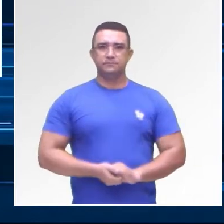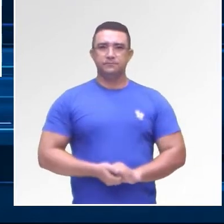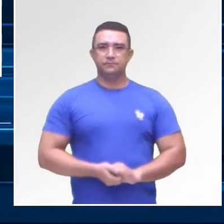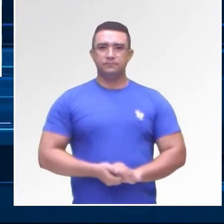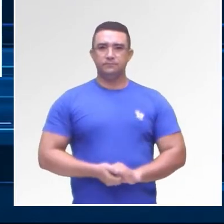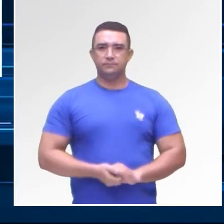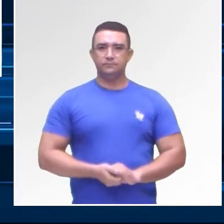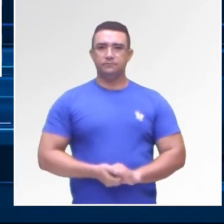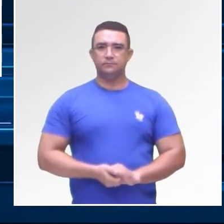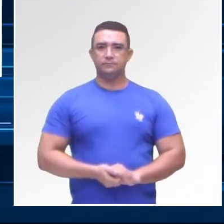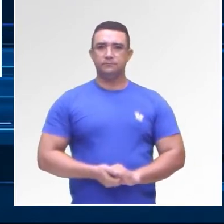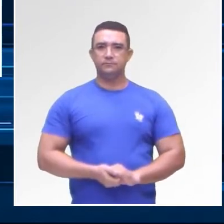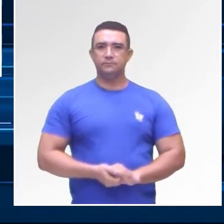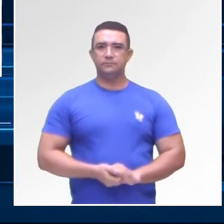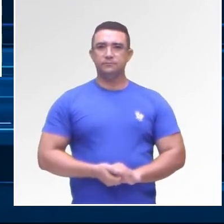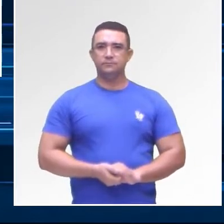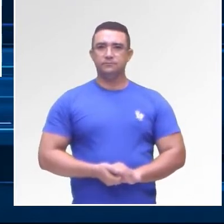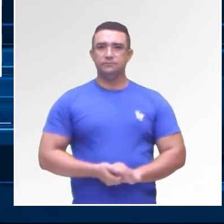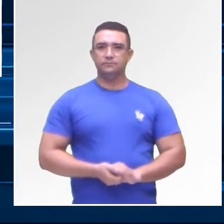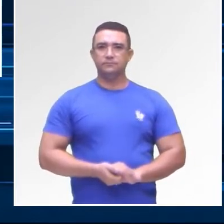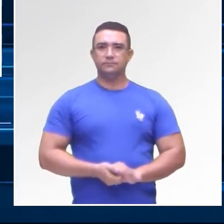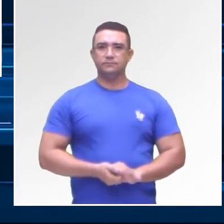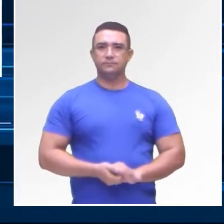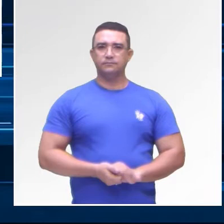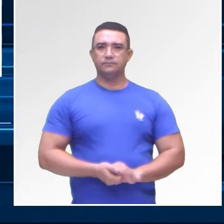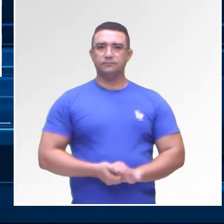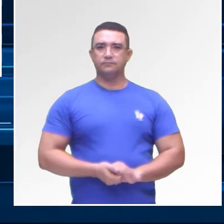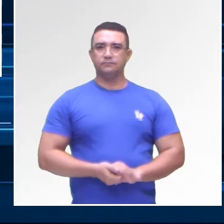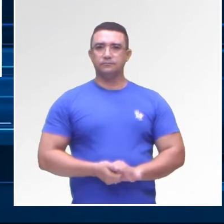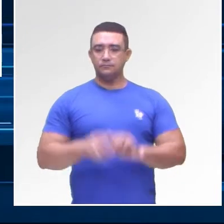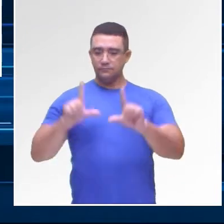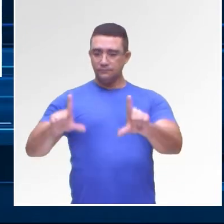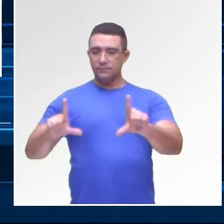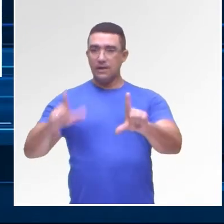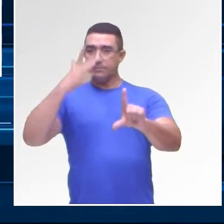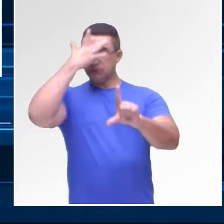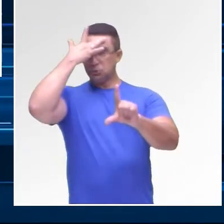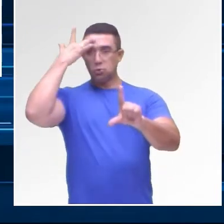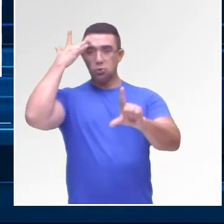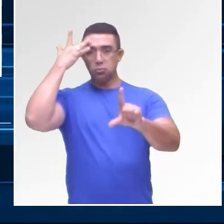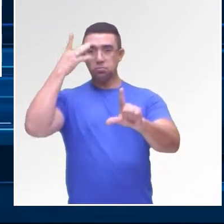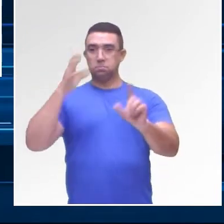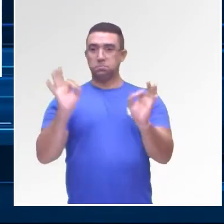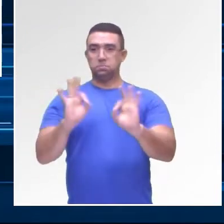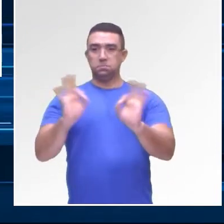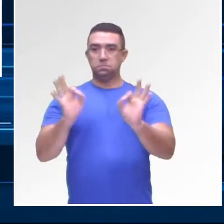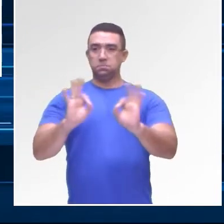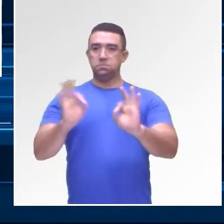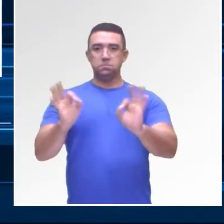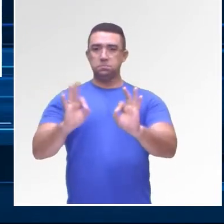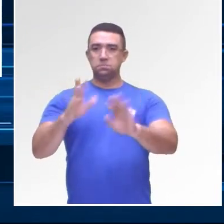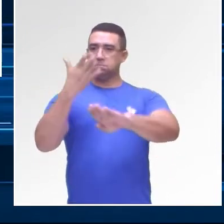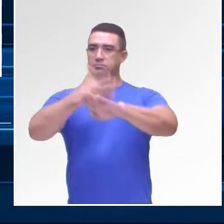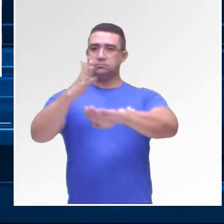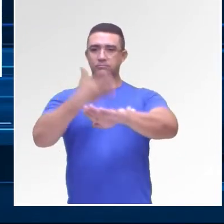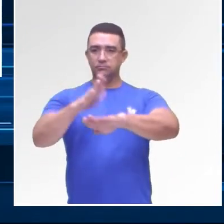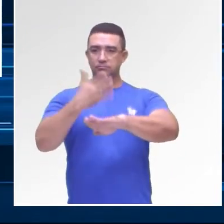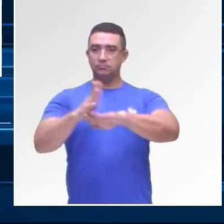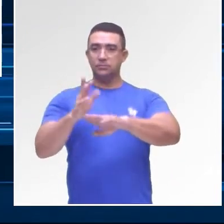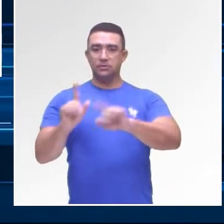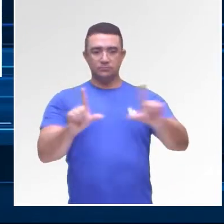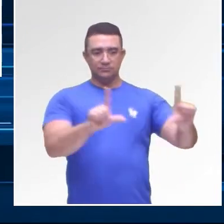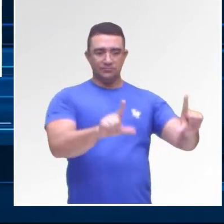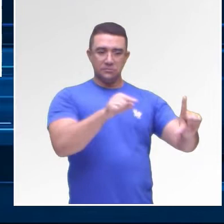pessoa sedentária, aquela que não faz atividade física, e aqui nós temos uma pessoa